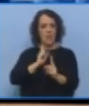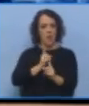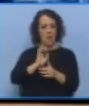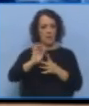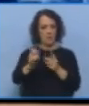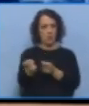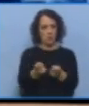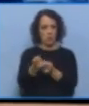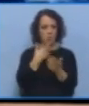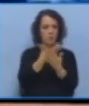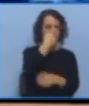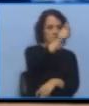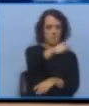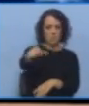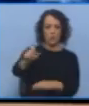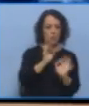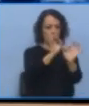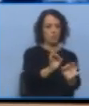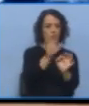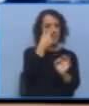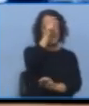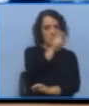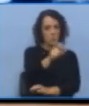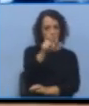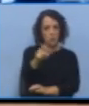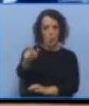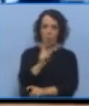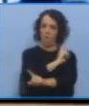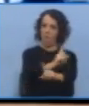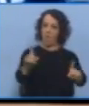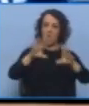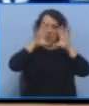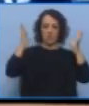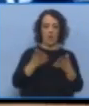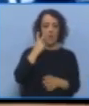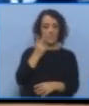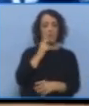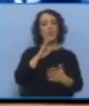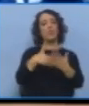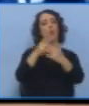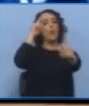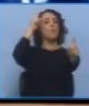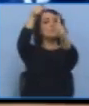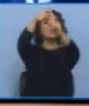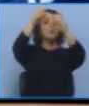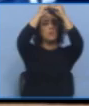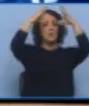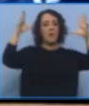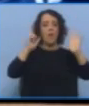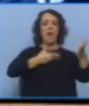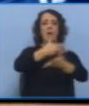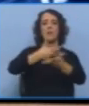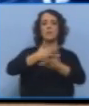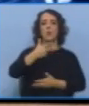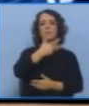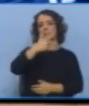outros como pessoas e apresentar-me em unidade de vida, foram fundamentais para atingir esse fim maior, que era ter relações de absoluta